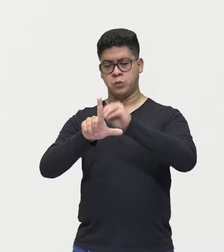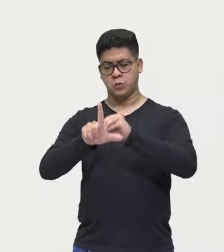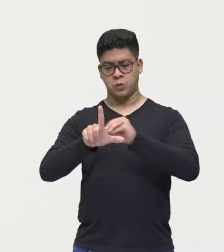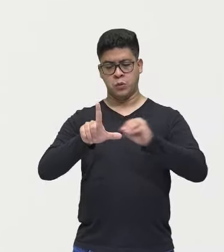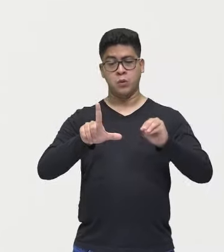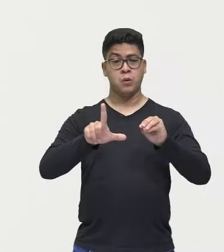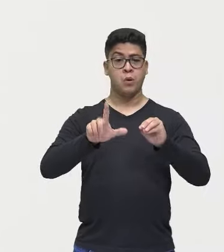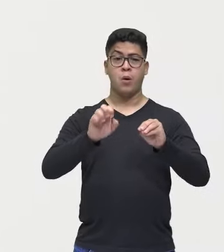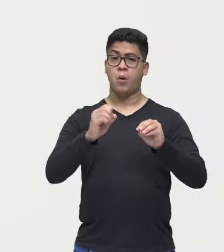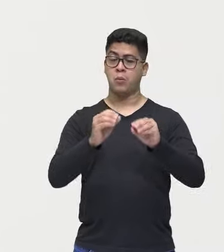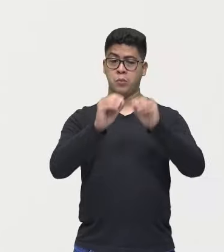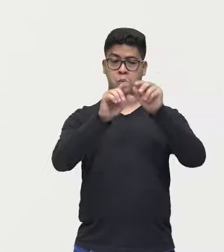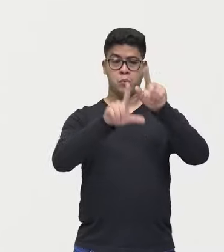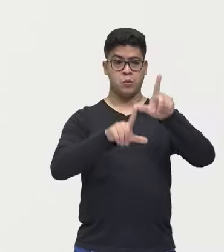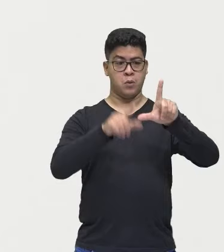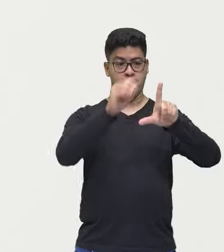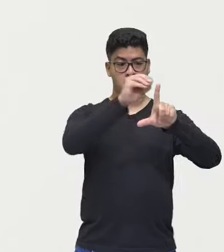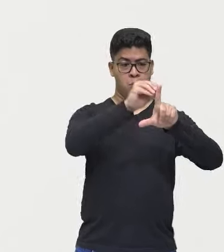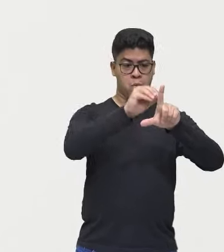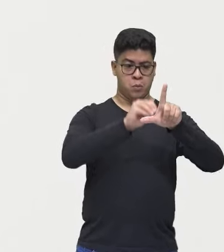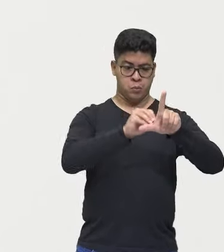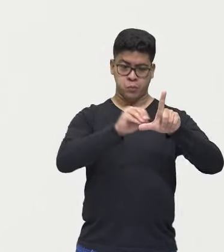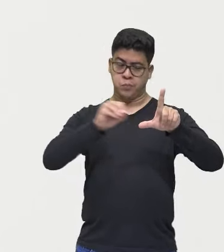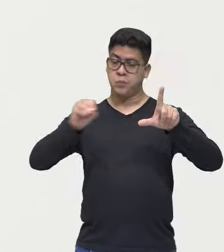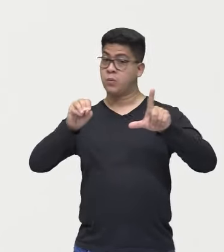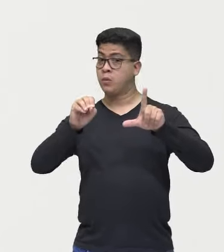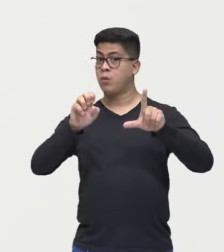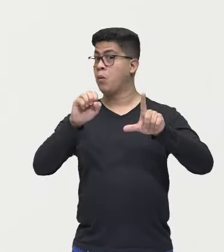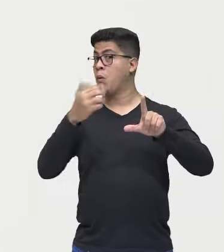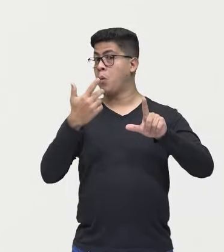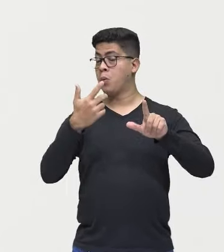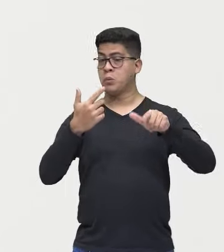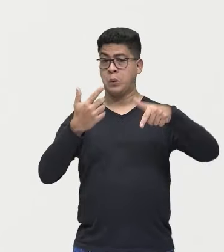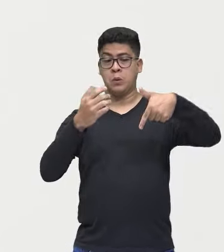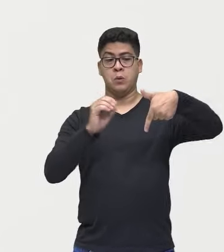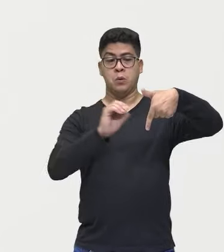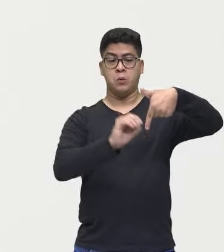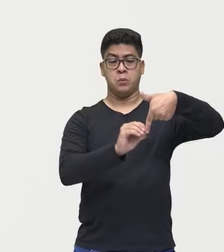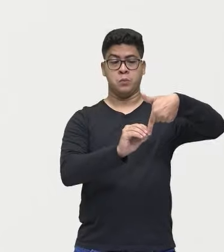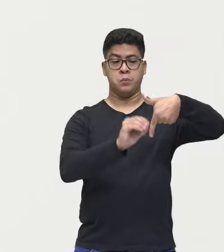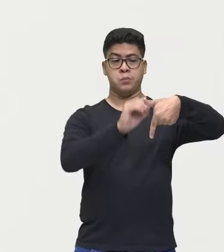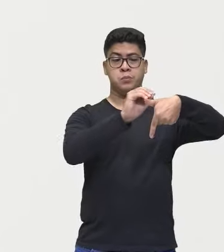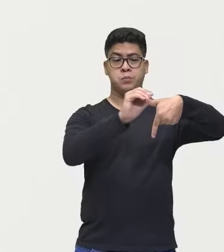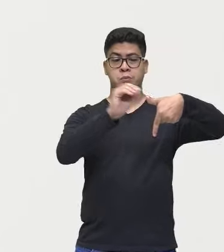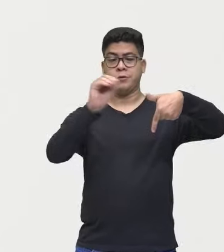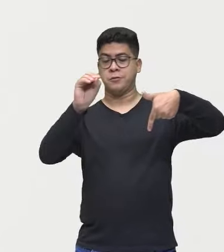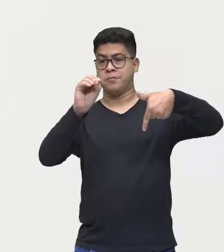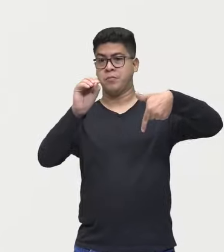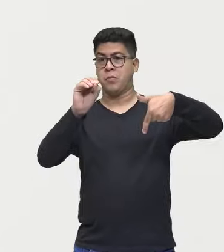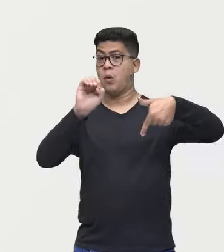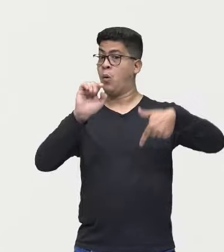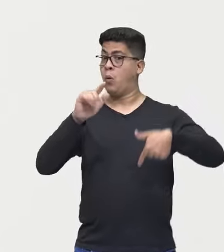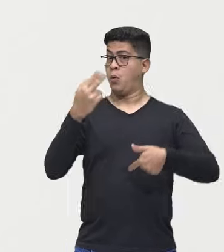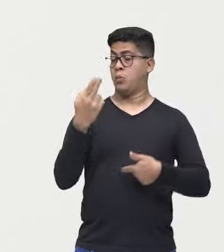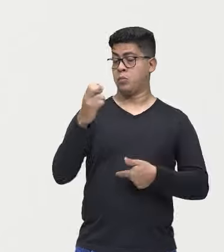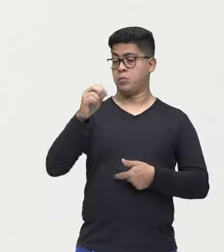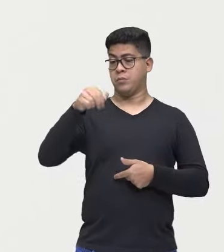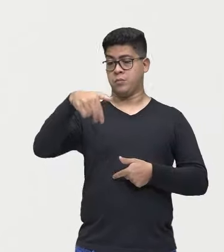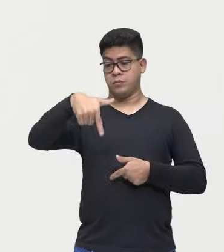cá, direita ou esquerda. E para cá, direita ou esquerda. Então não tem nada a ver com